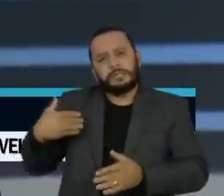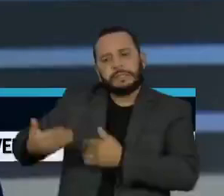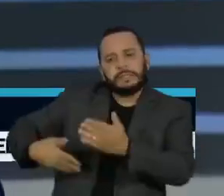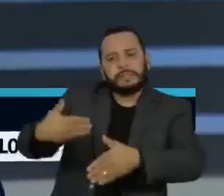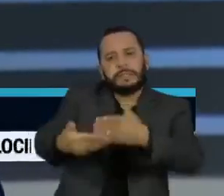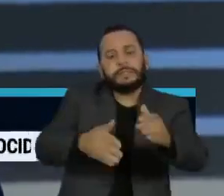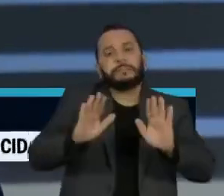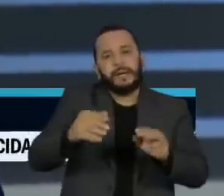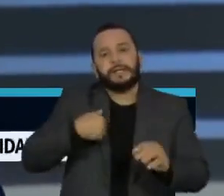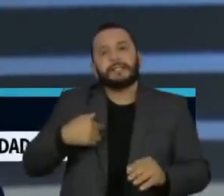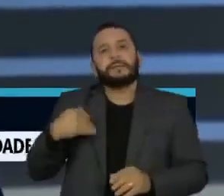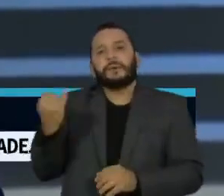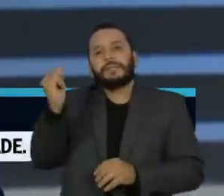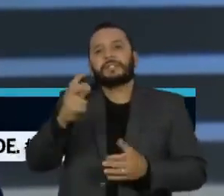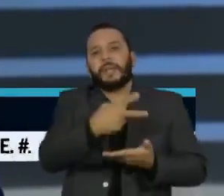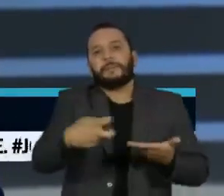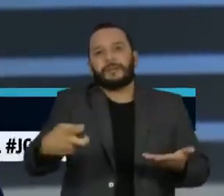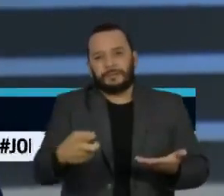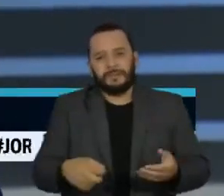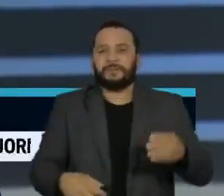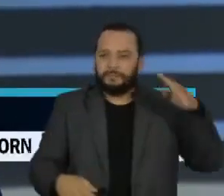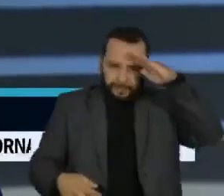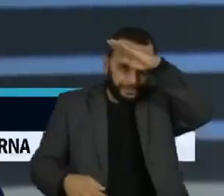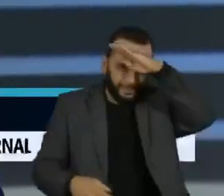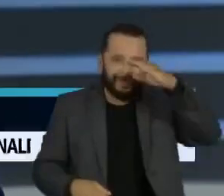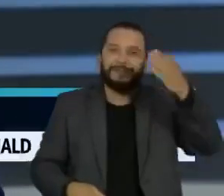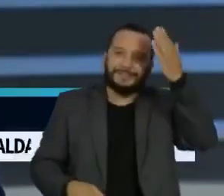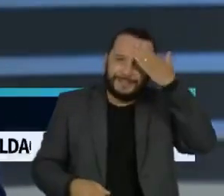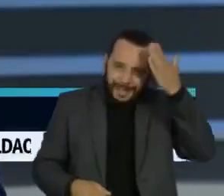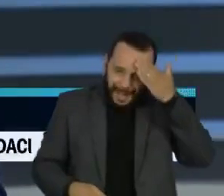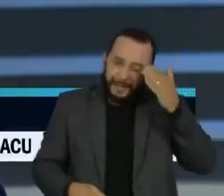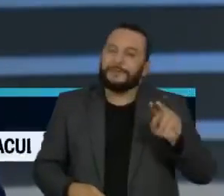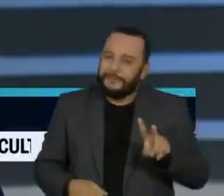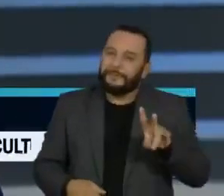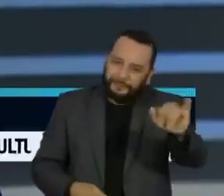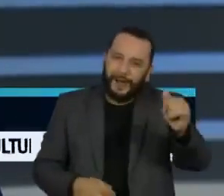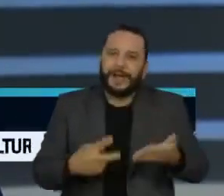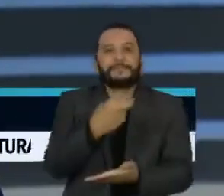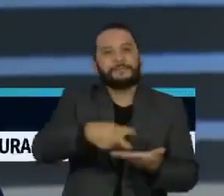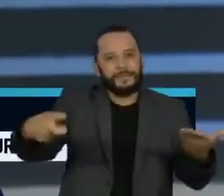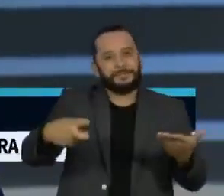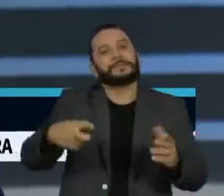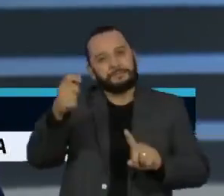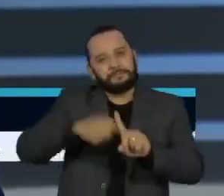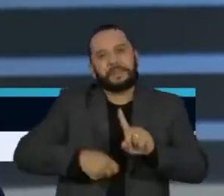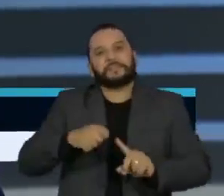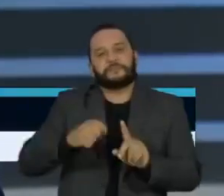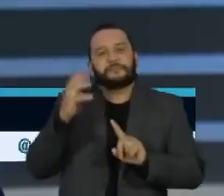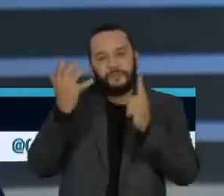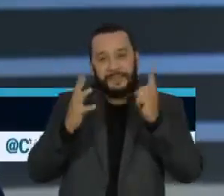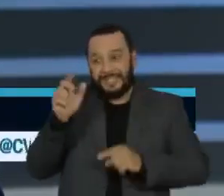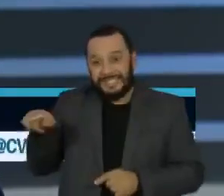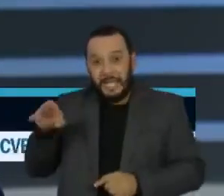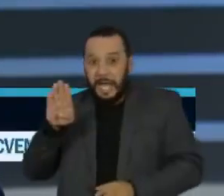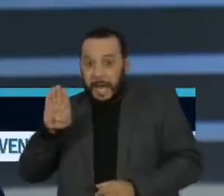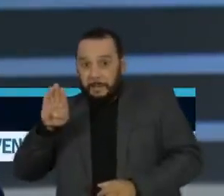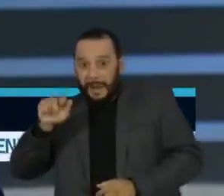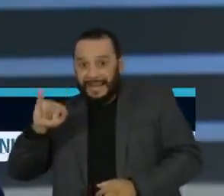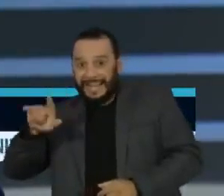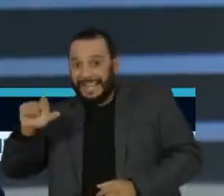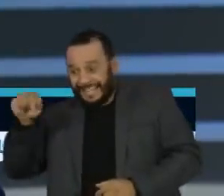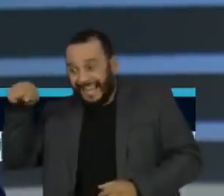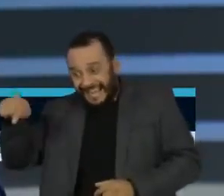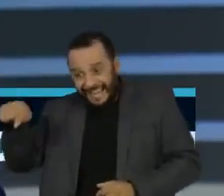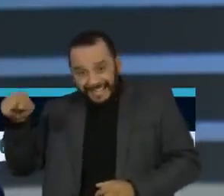é a questão do impeachment o Jair bolsonaro sabe que a sua sorte está sendo jogada no início de Fevereiro se for eleito Baleia Rossi